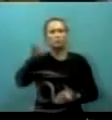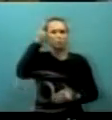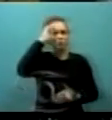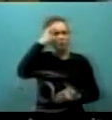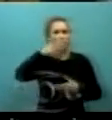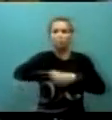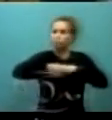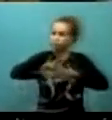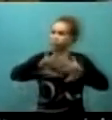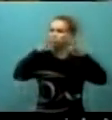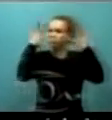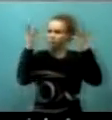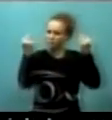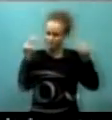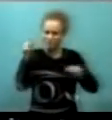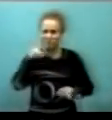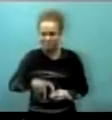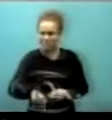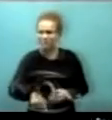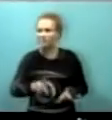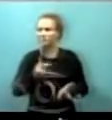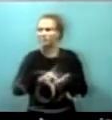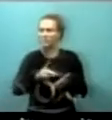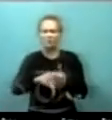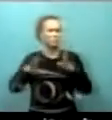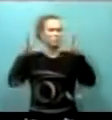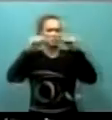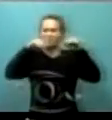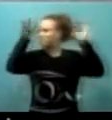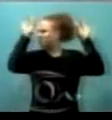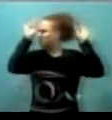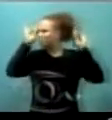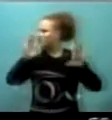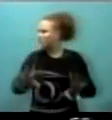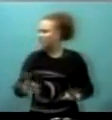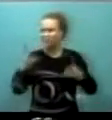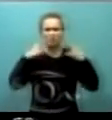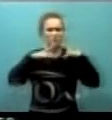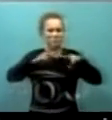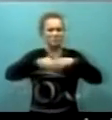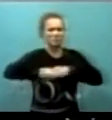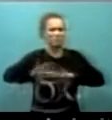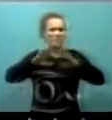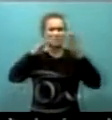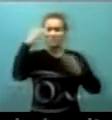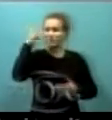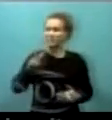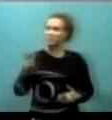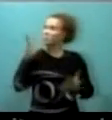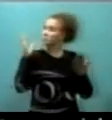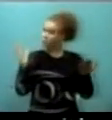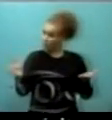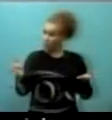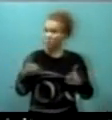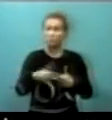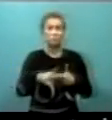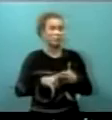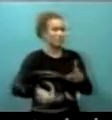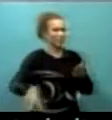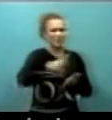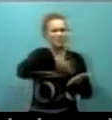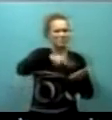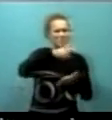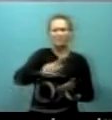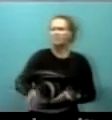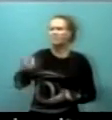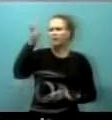várias autoridades joinvilenses. Vereador, uma noite muito especial. A gente acompanha muitas homenagens na Câmara, mas hoje é muito especial por conta da dança, da cultura e